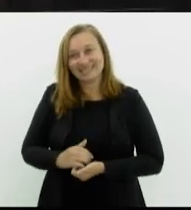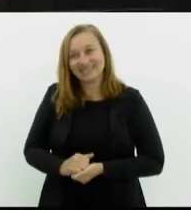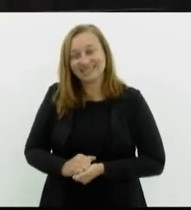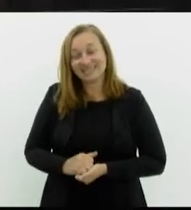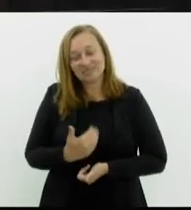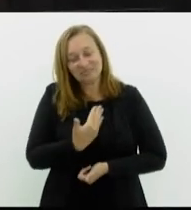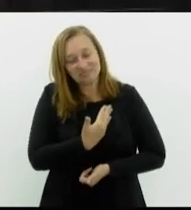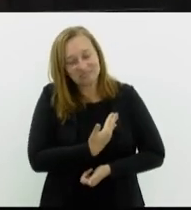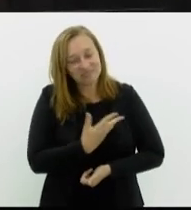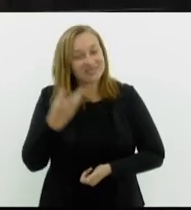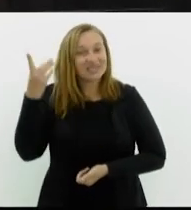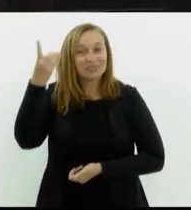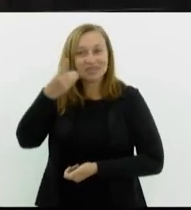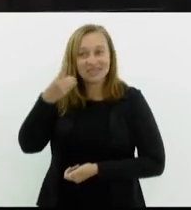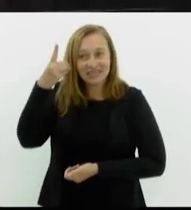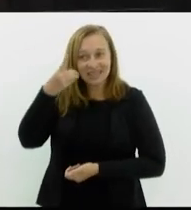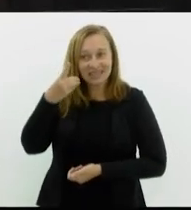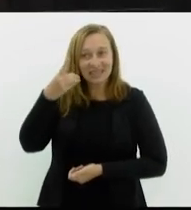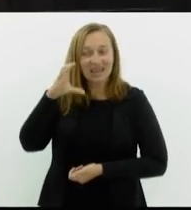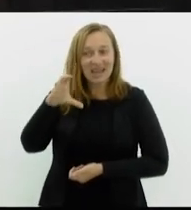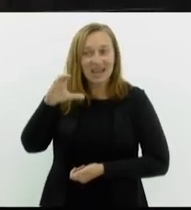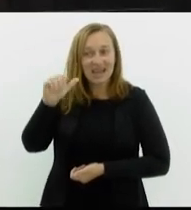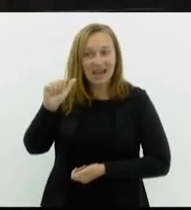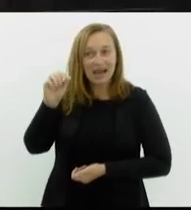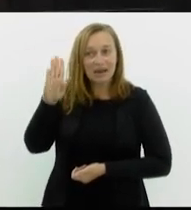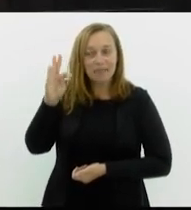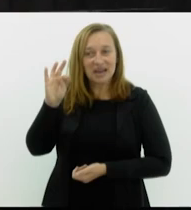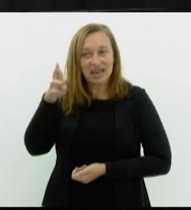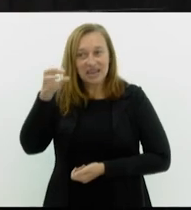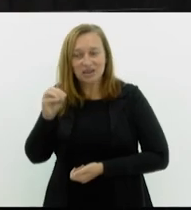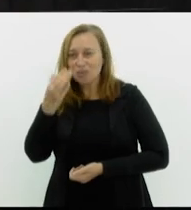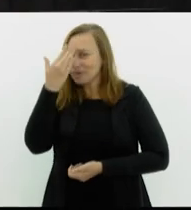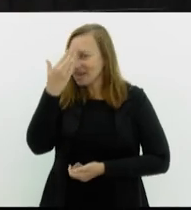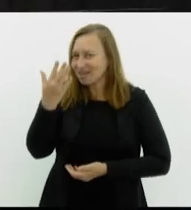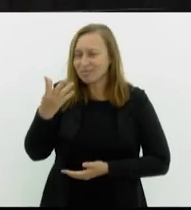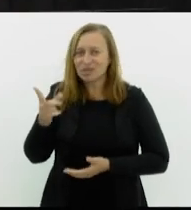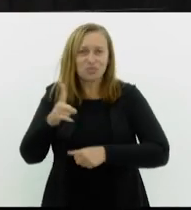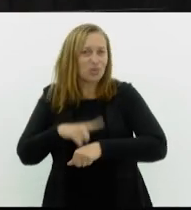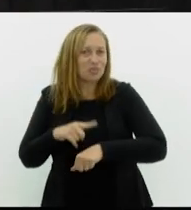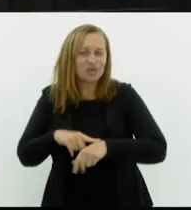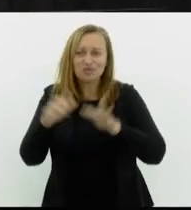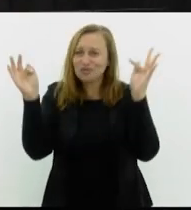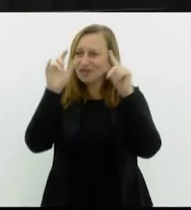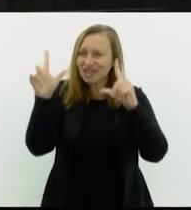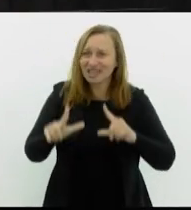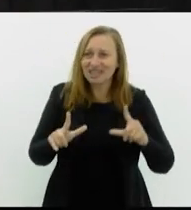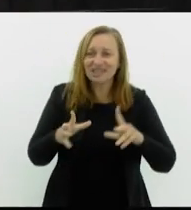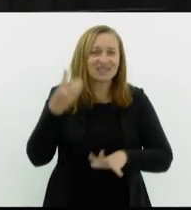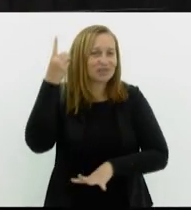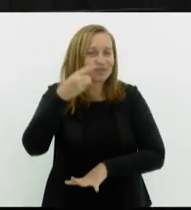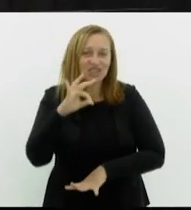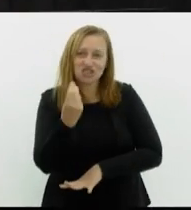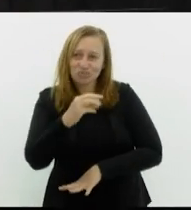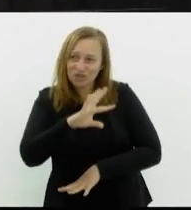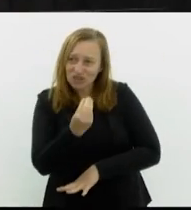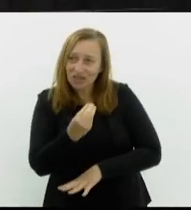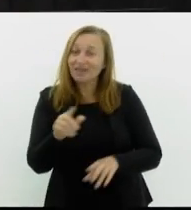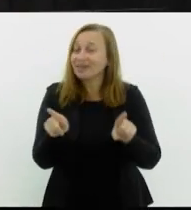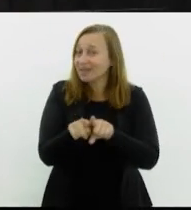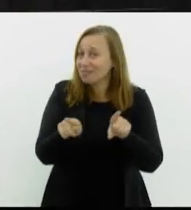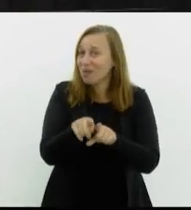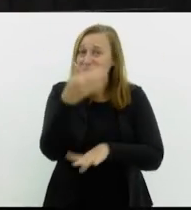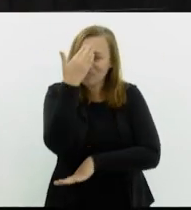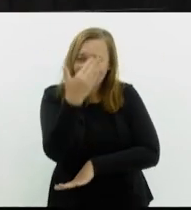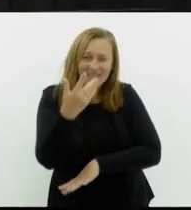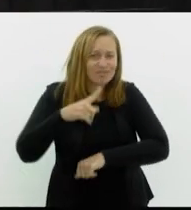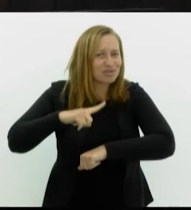ao meu deputado cabeleireiro, muito obrigado por esse momento tão feliz, ao deputado Chico Machado, também muito obrigado